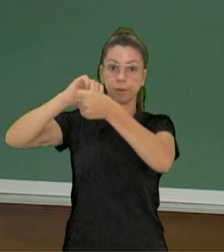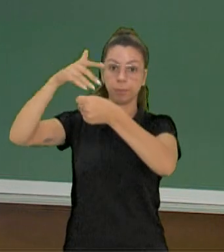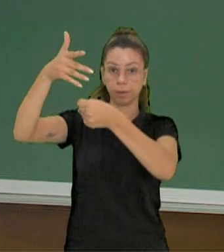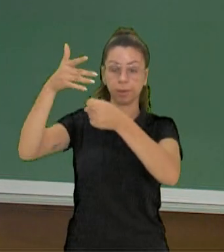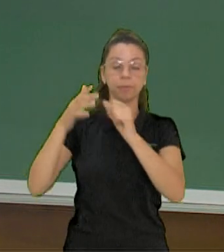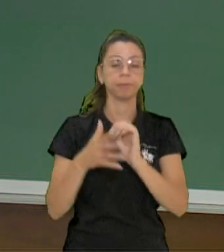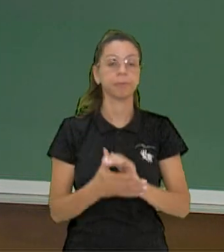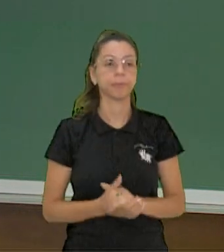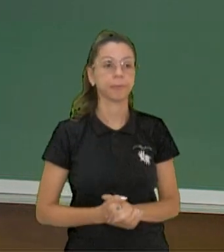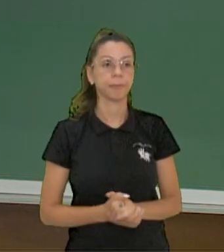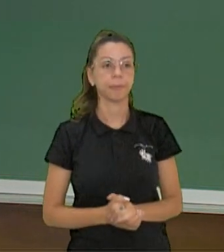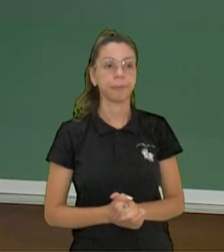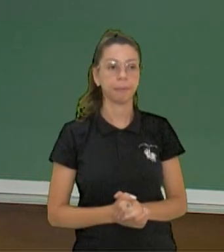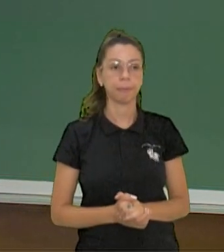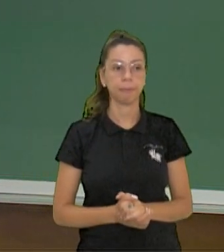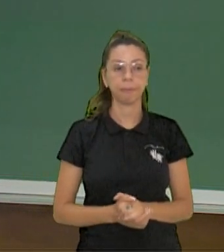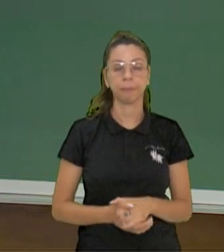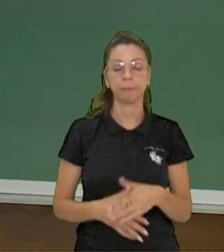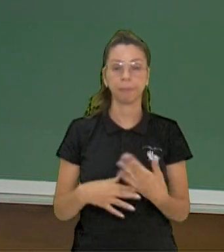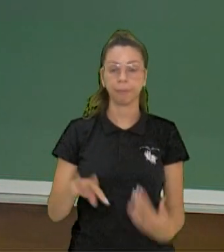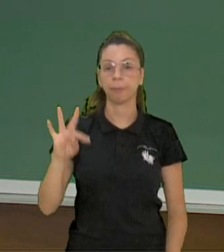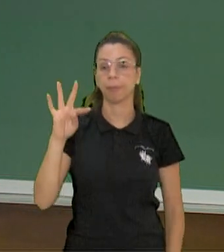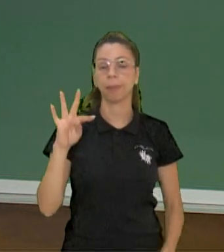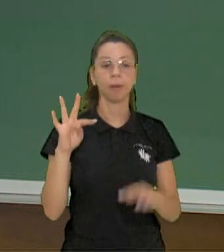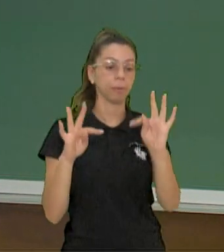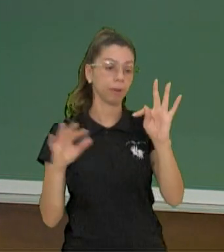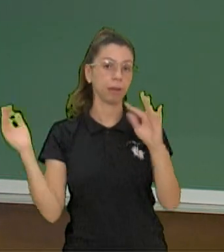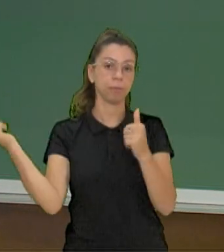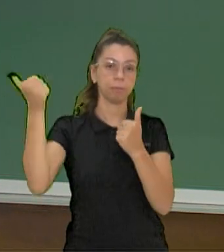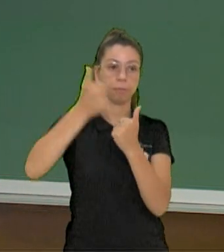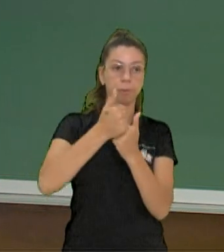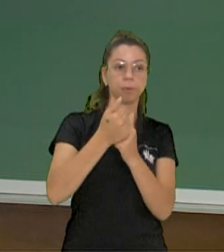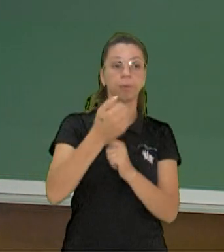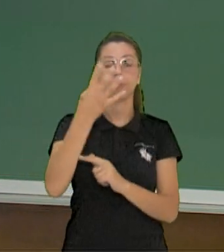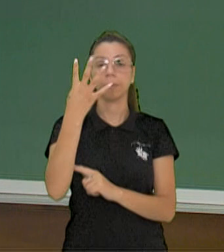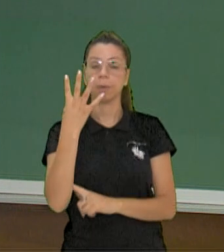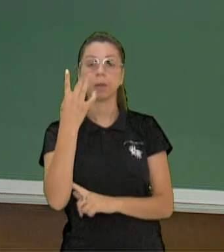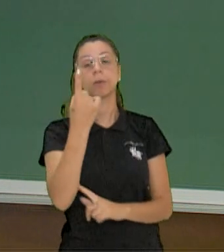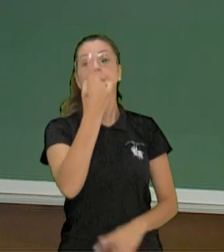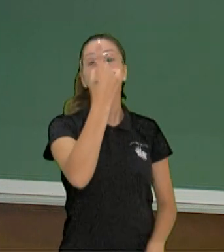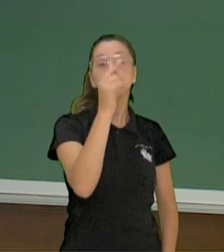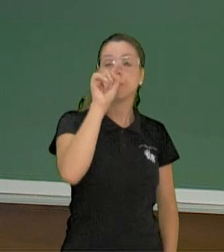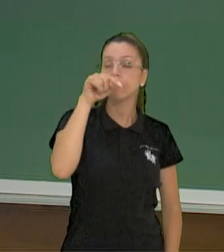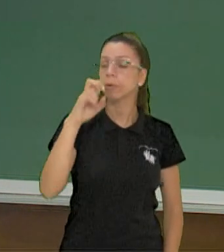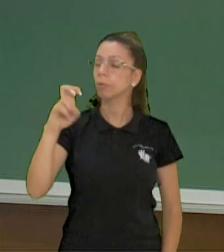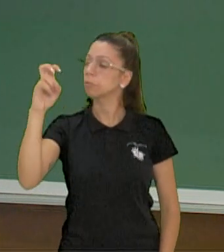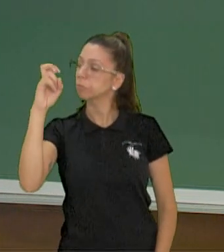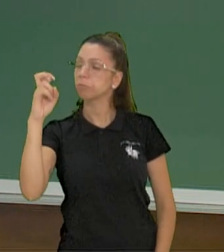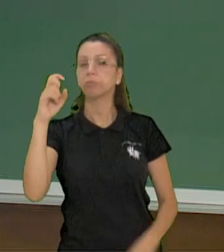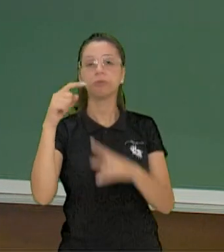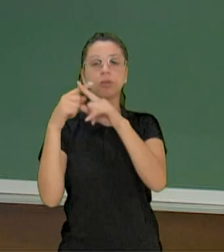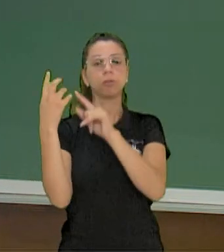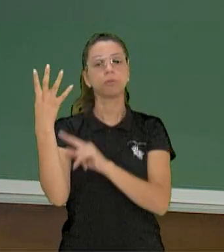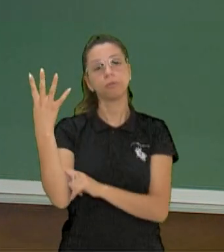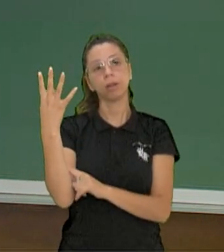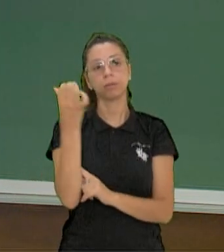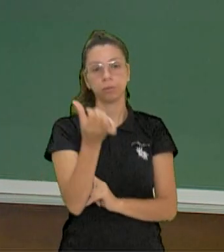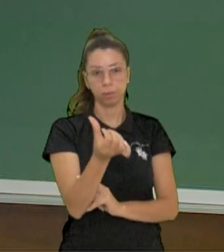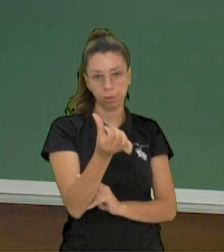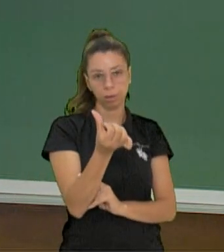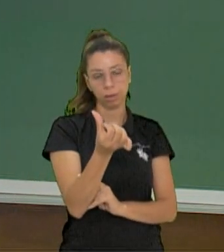No caso aqui, substituindo o T por 4, 1,5 vezes 4 dá 6. E o 3 elevado